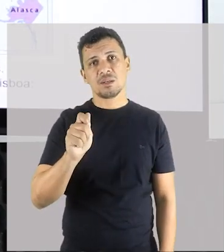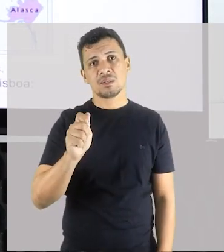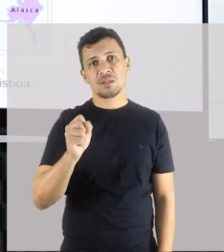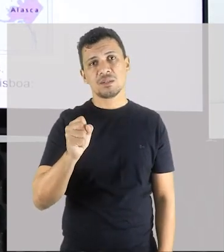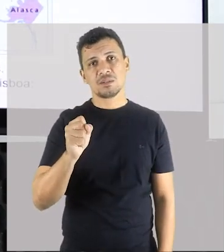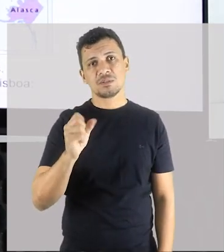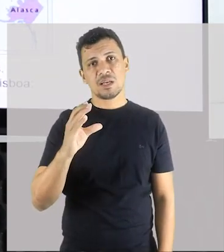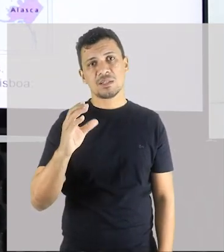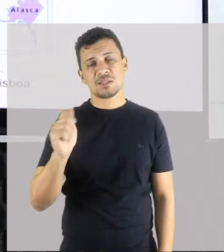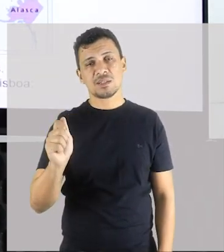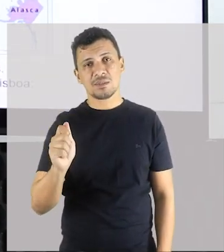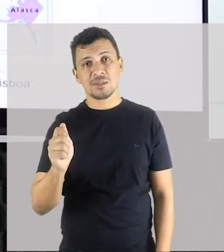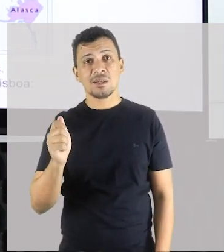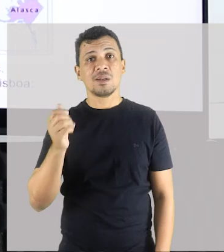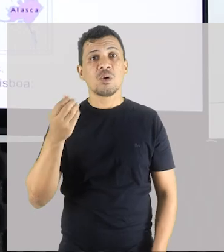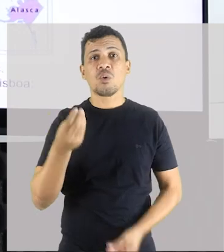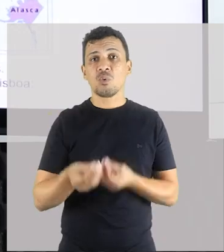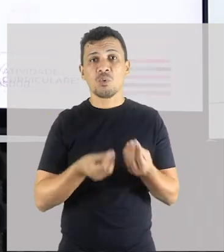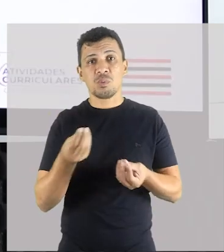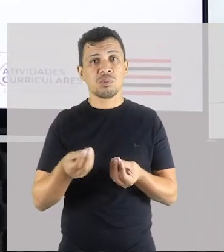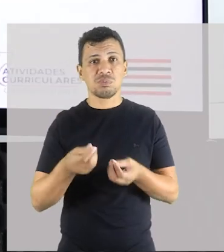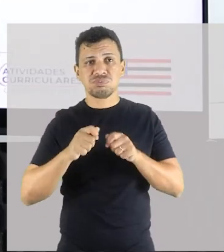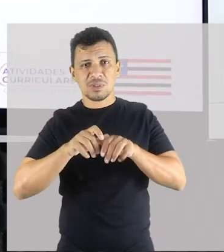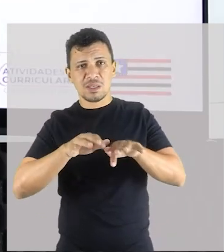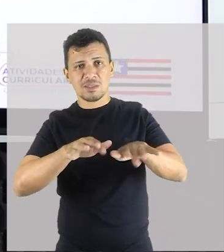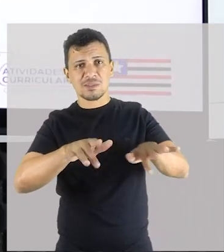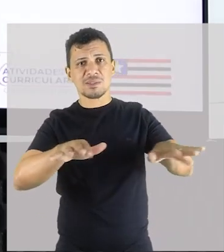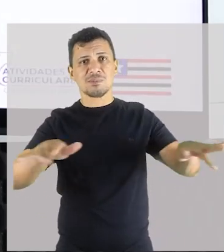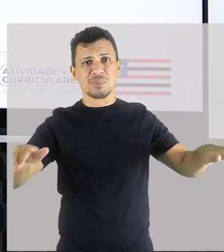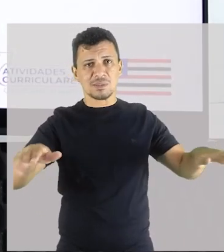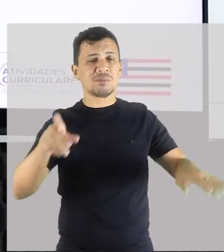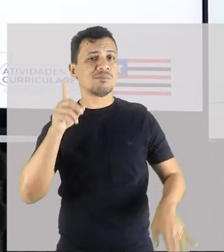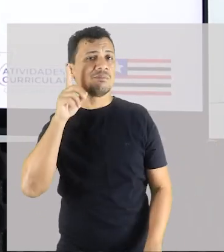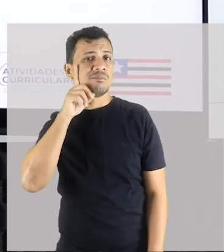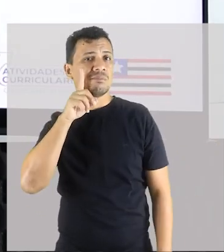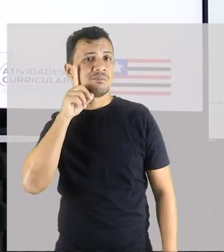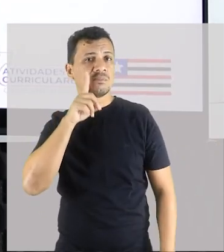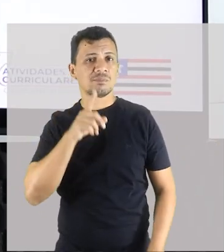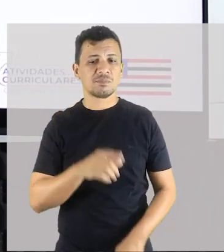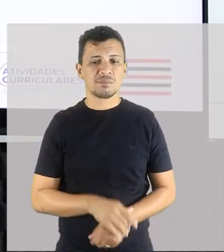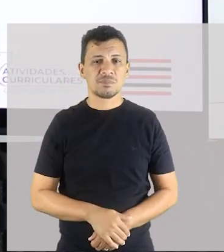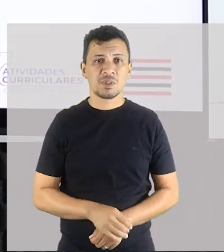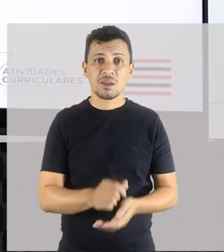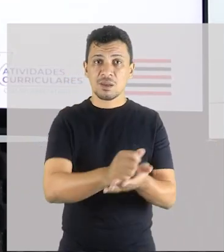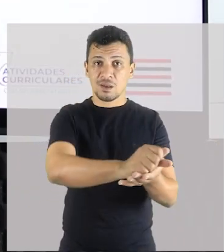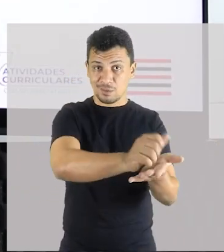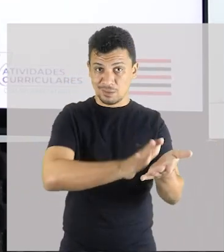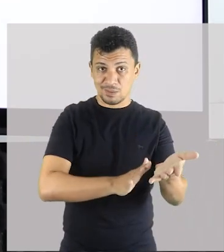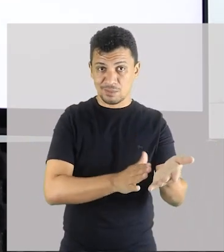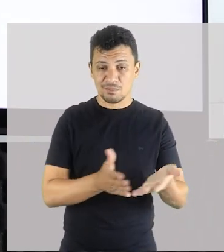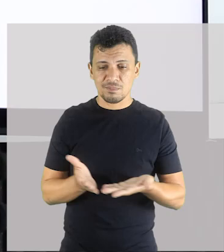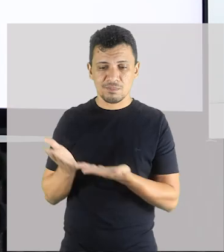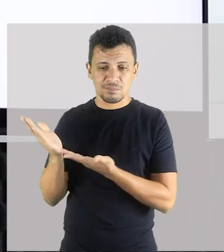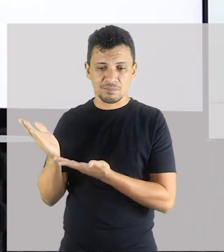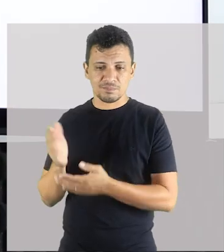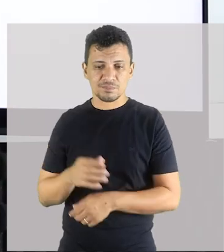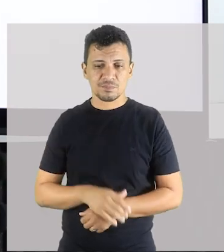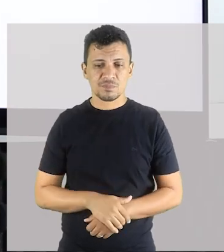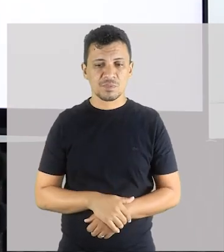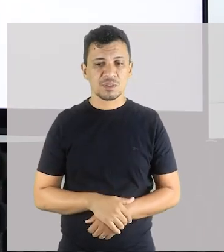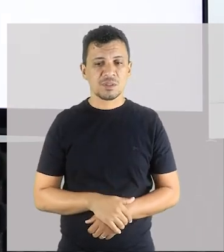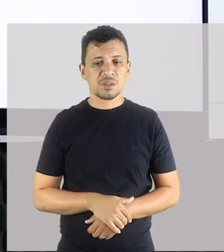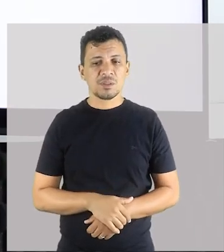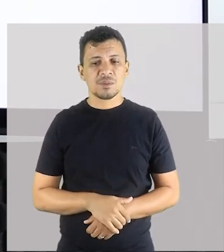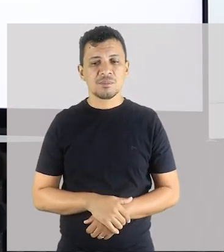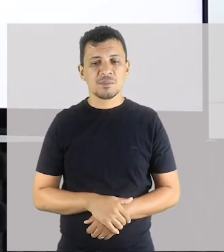essa expansão territorial dos Estados Unidos. Bom, vamos para o nosso exercício.